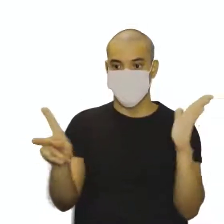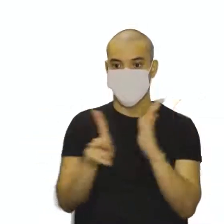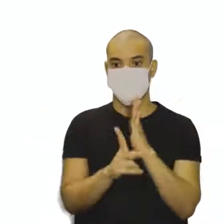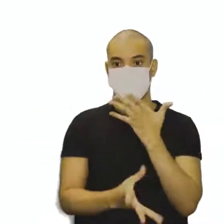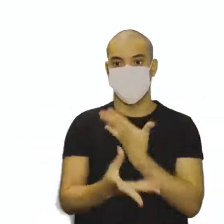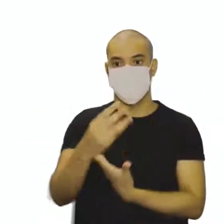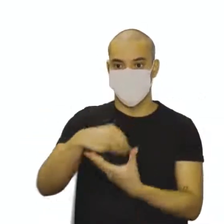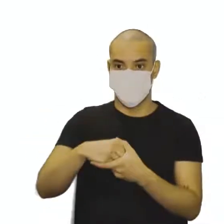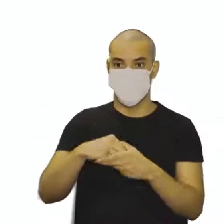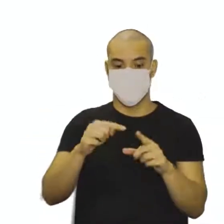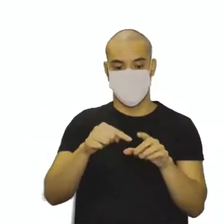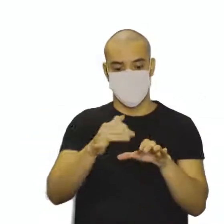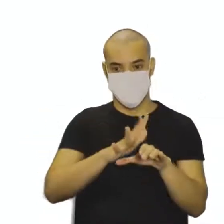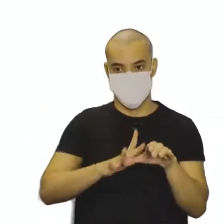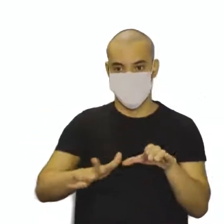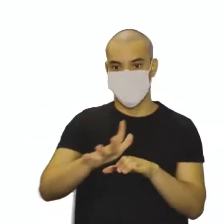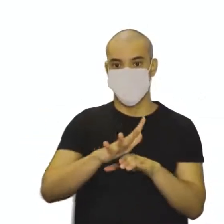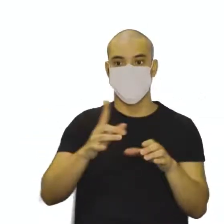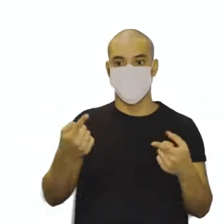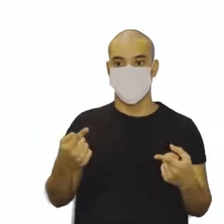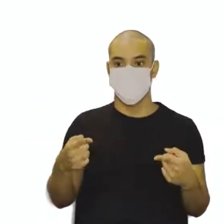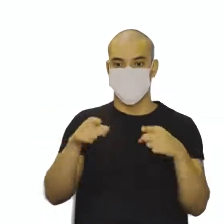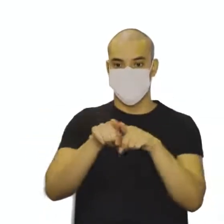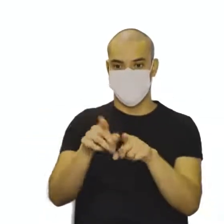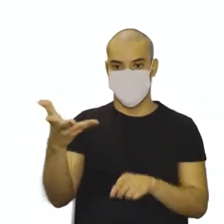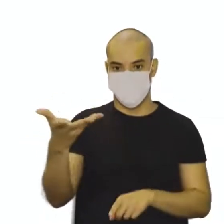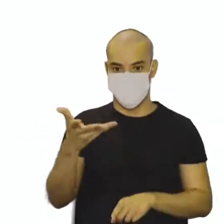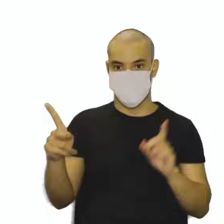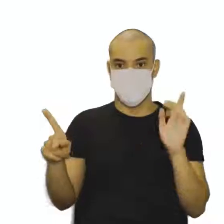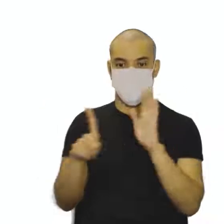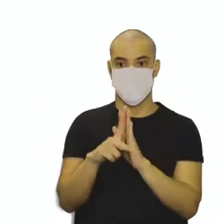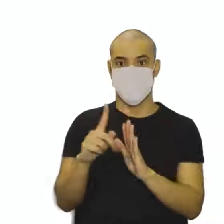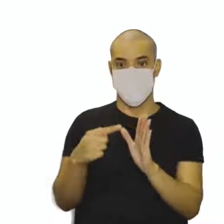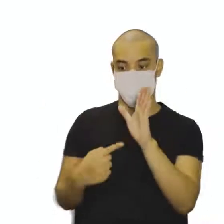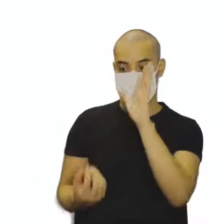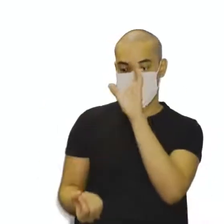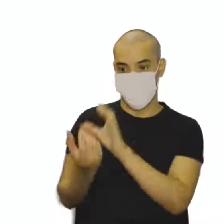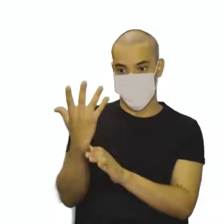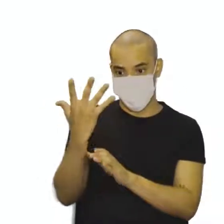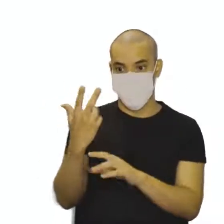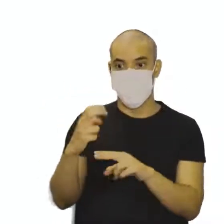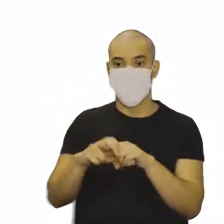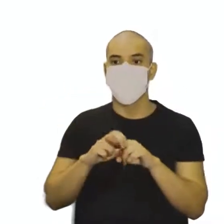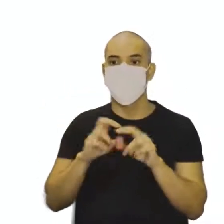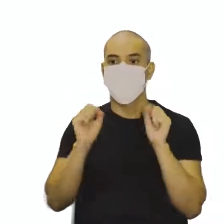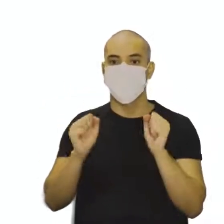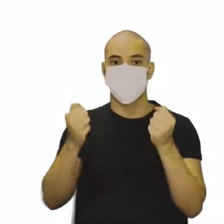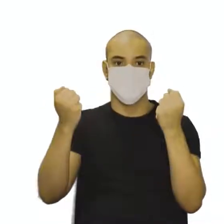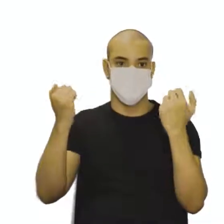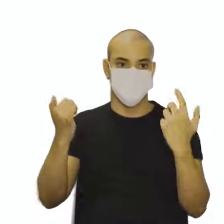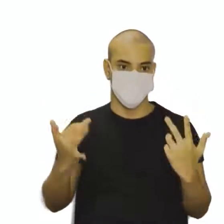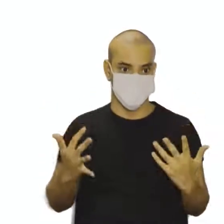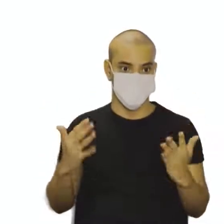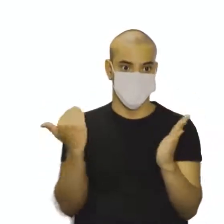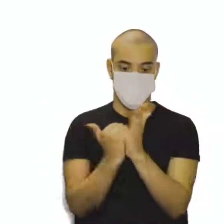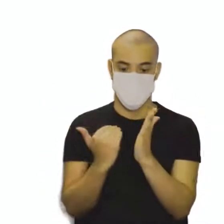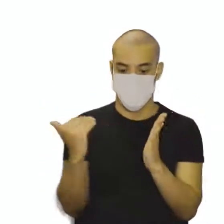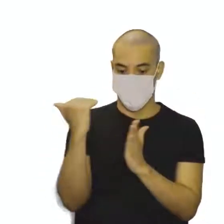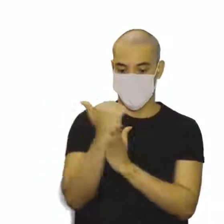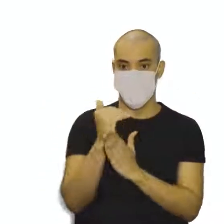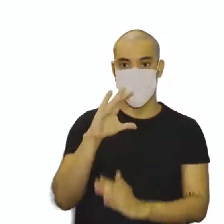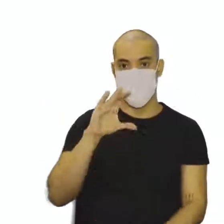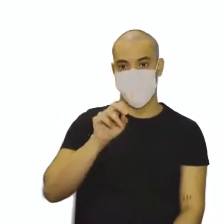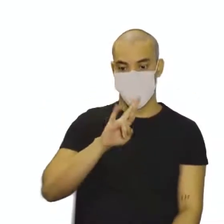circuito, que é proporcional à intensidade da corrente que o criou. Então, a gente pode dizer que quanto maior a